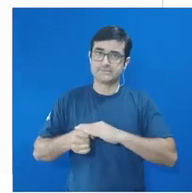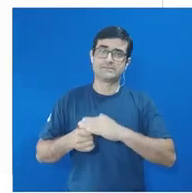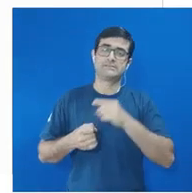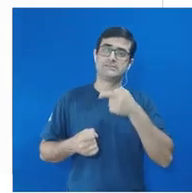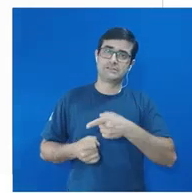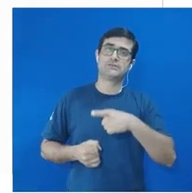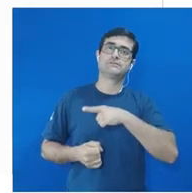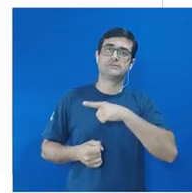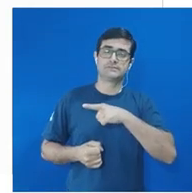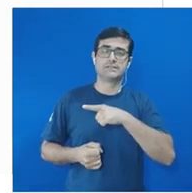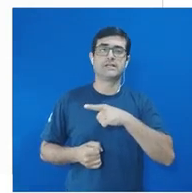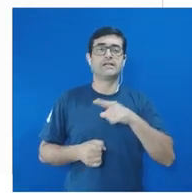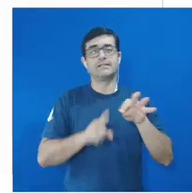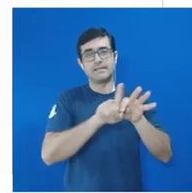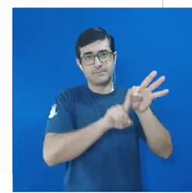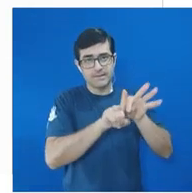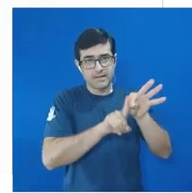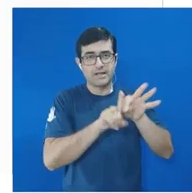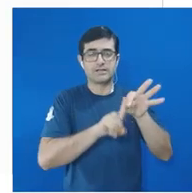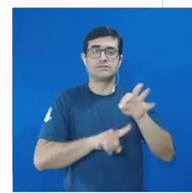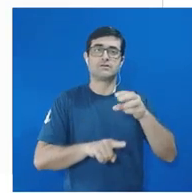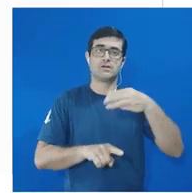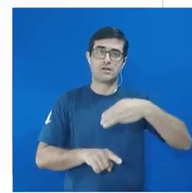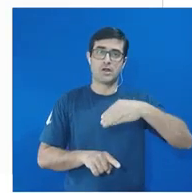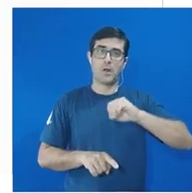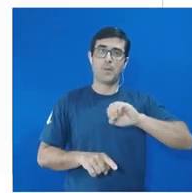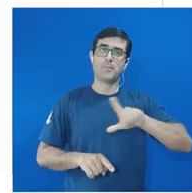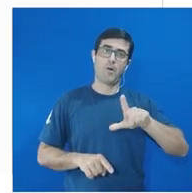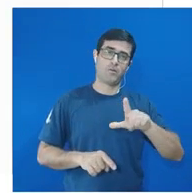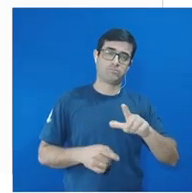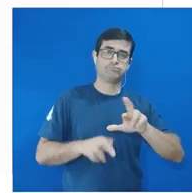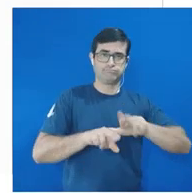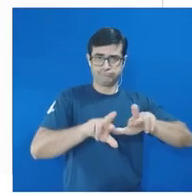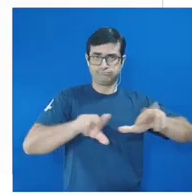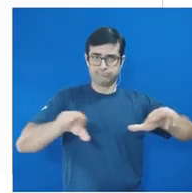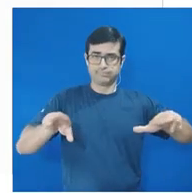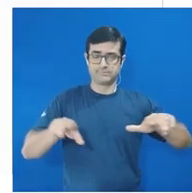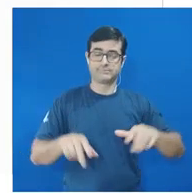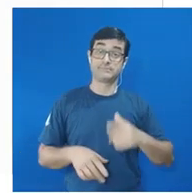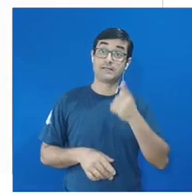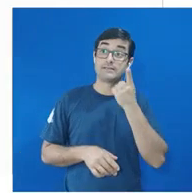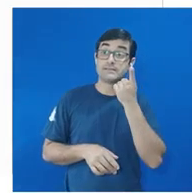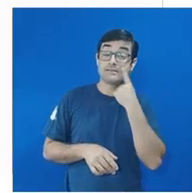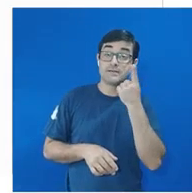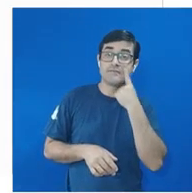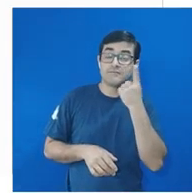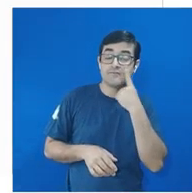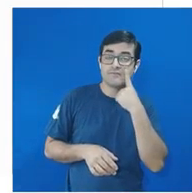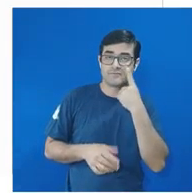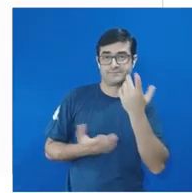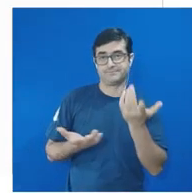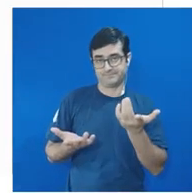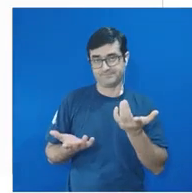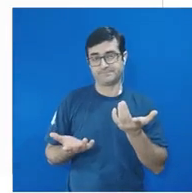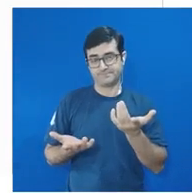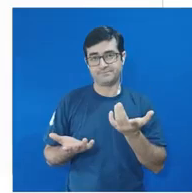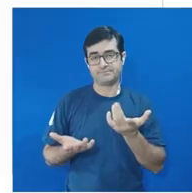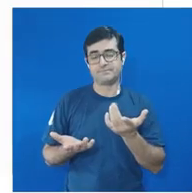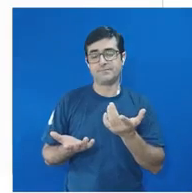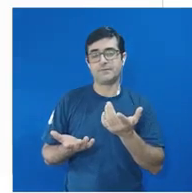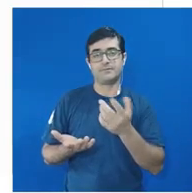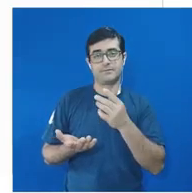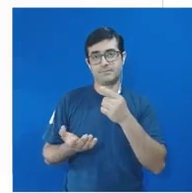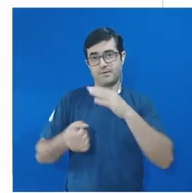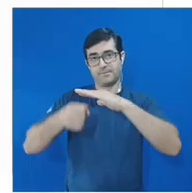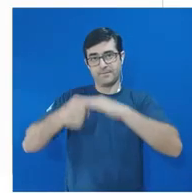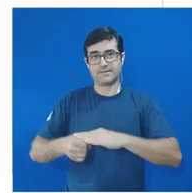de pressão, uma unidade de pressão, de temperatura, de mols, né? Dependendo dessa unidade, por